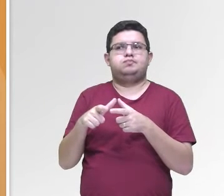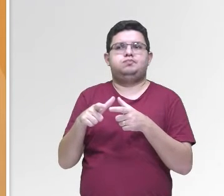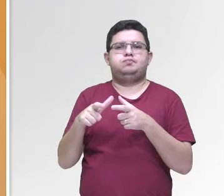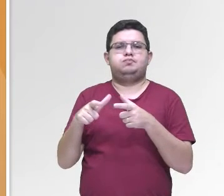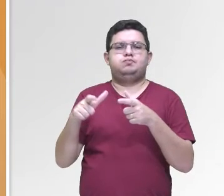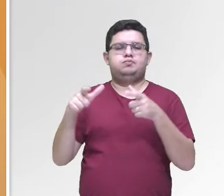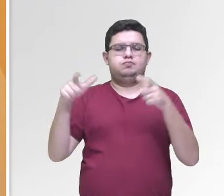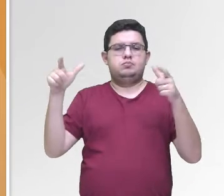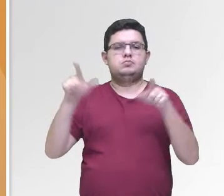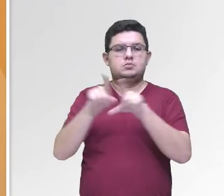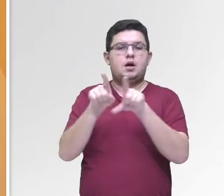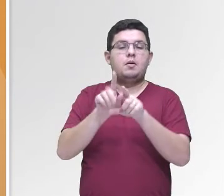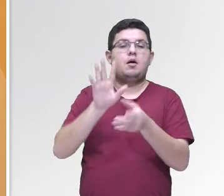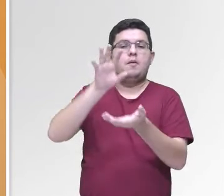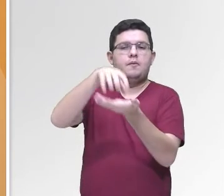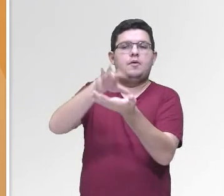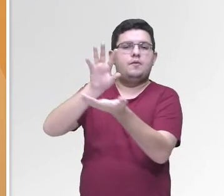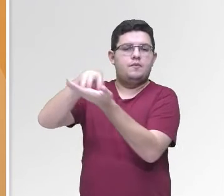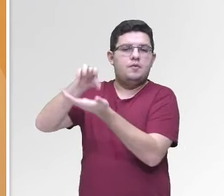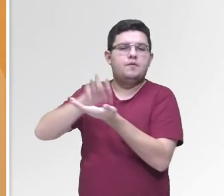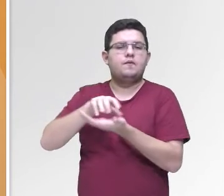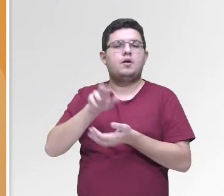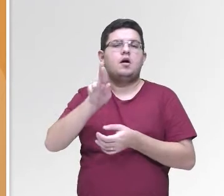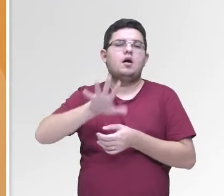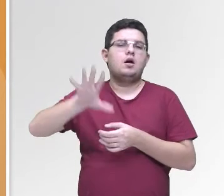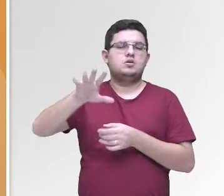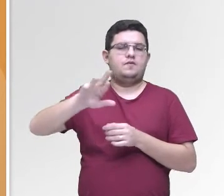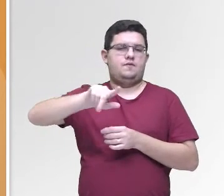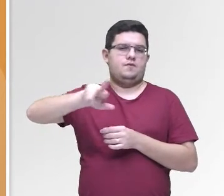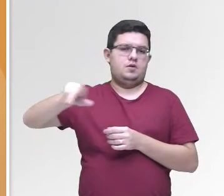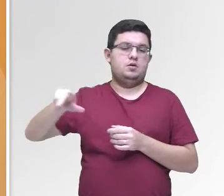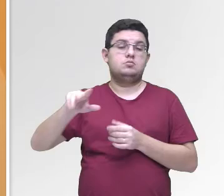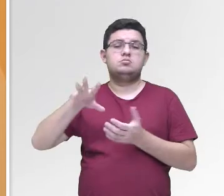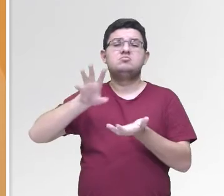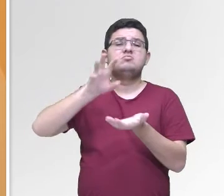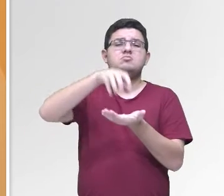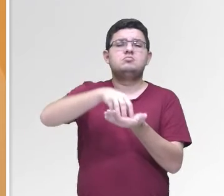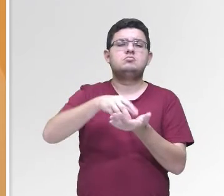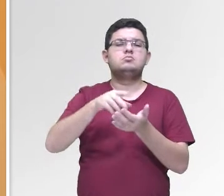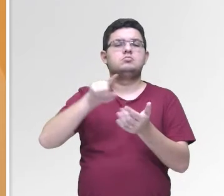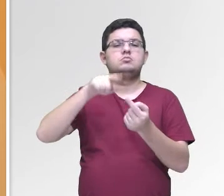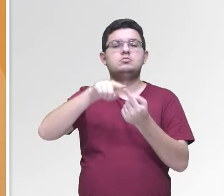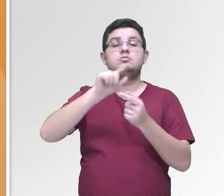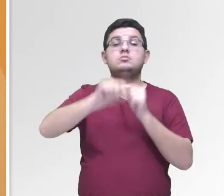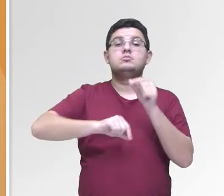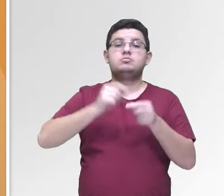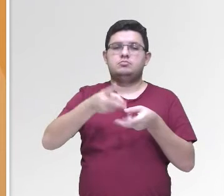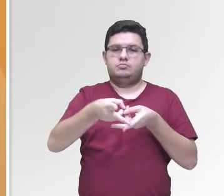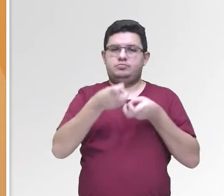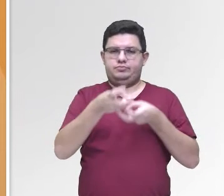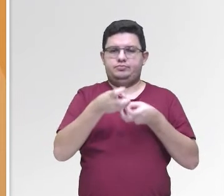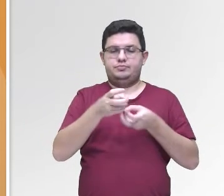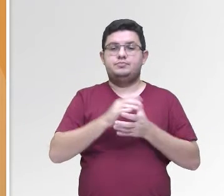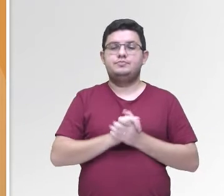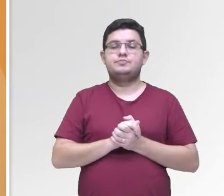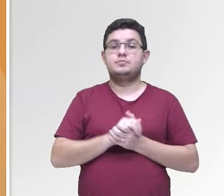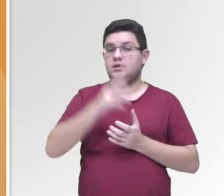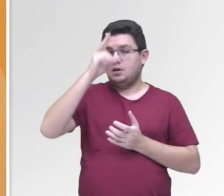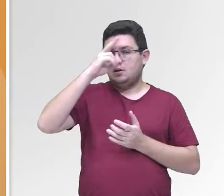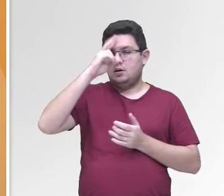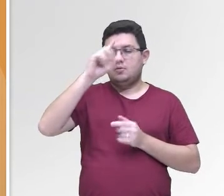regiões descobertas. O que seriam essas colônias de exploração? Lembra que eu falei para vocês que no período das grandes